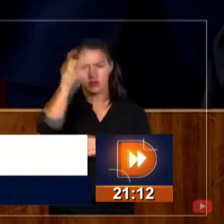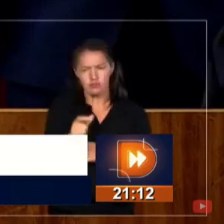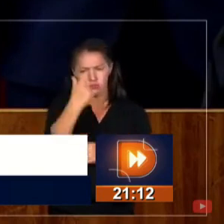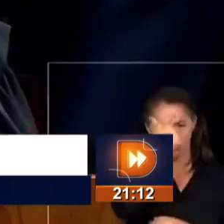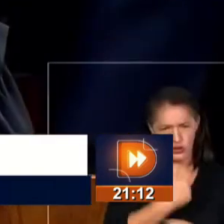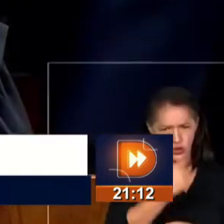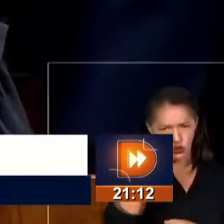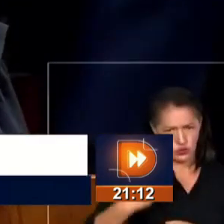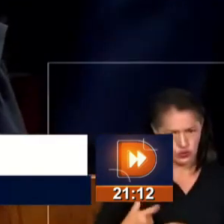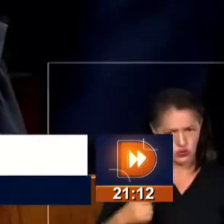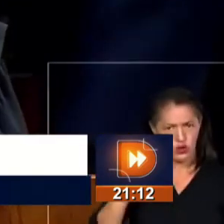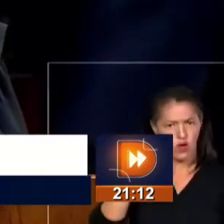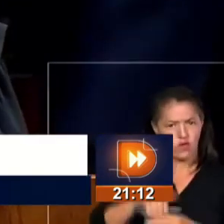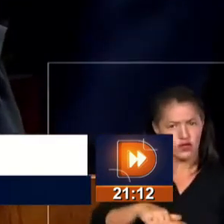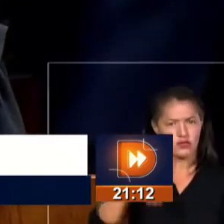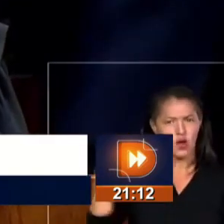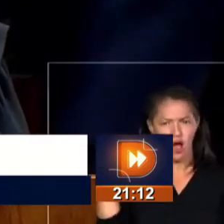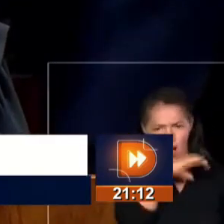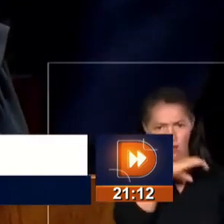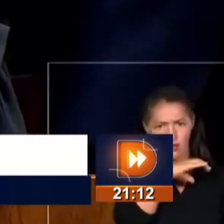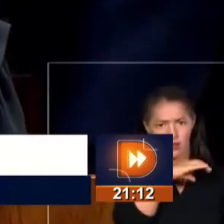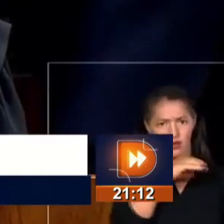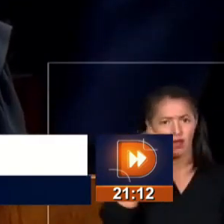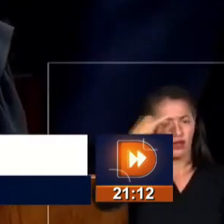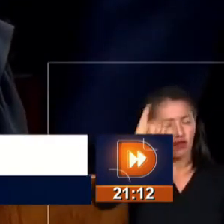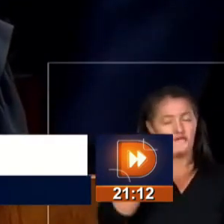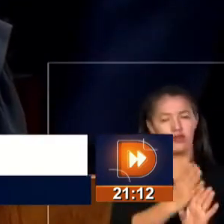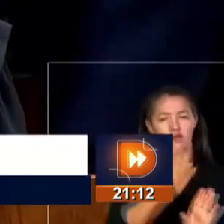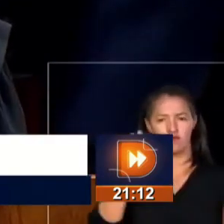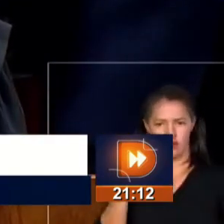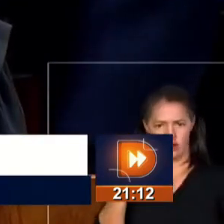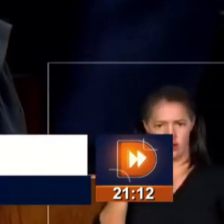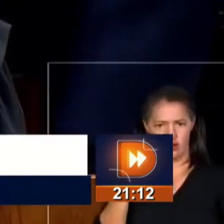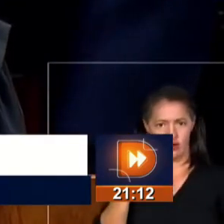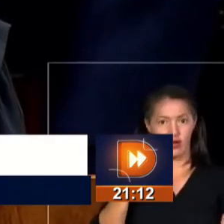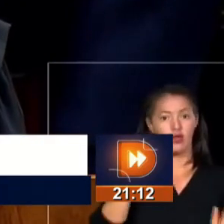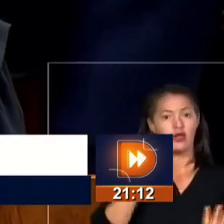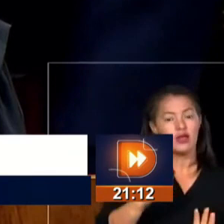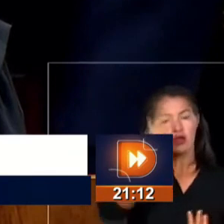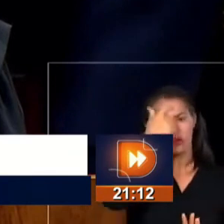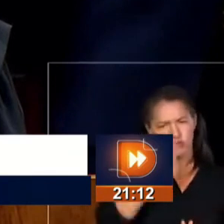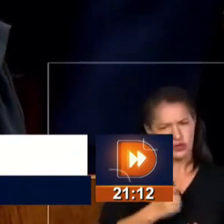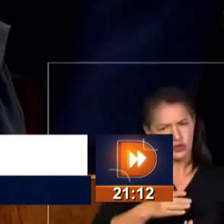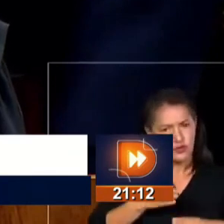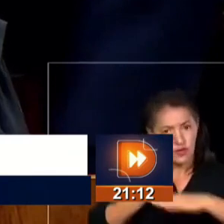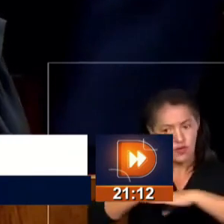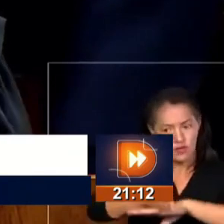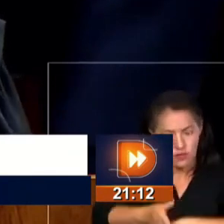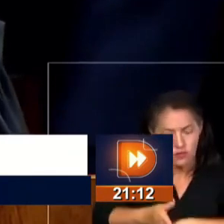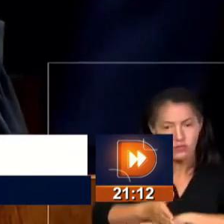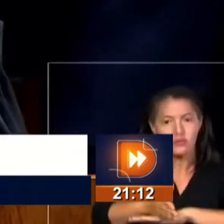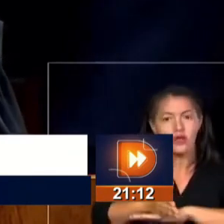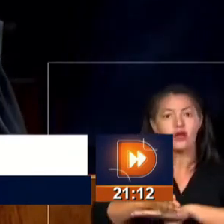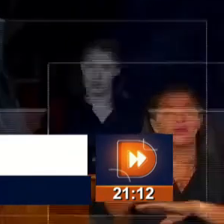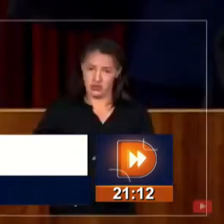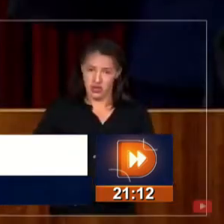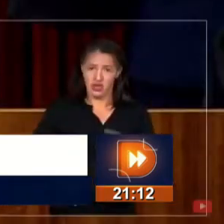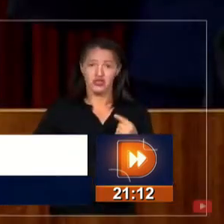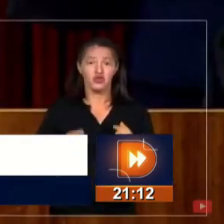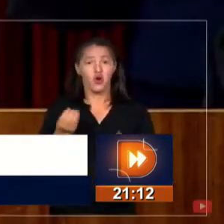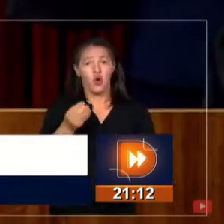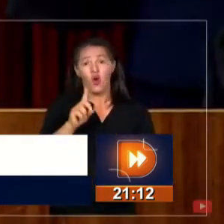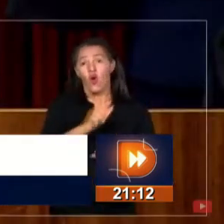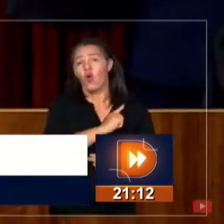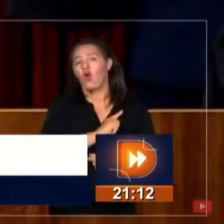confortável Morais convidou novamente todos os eleitores do país para que fim do segundo turno